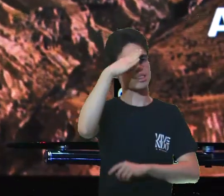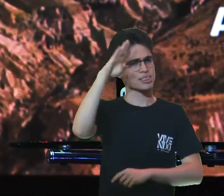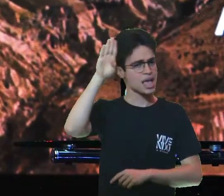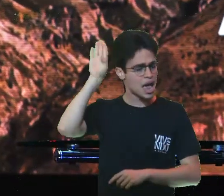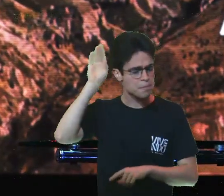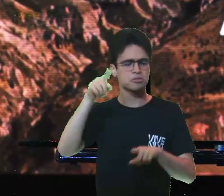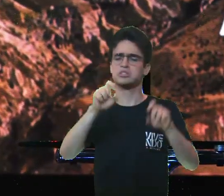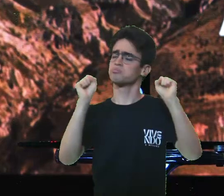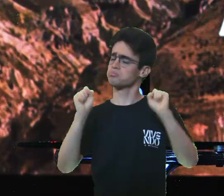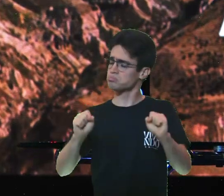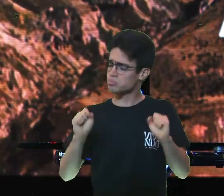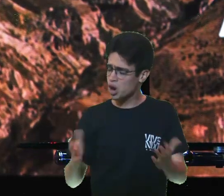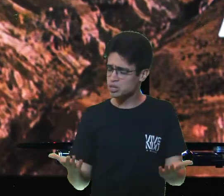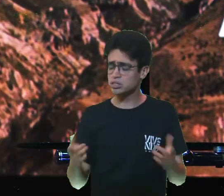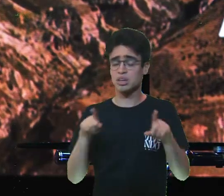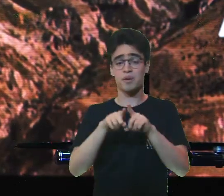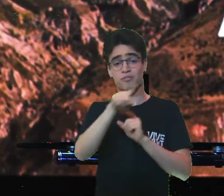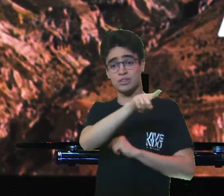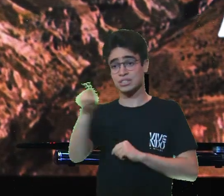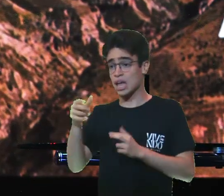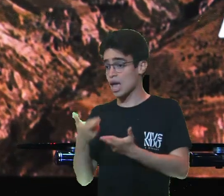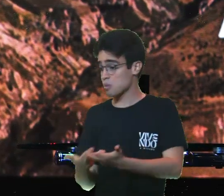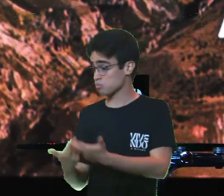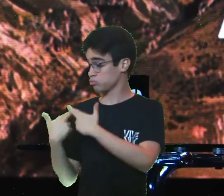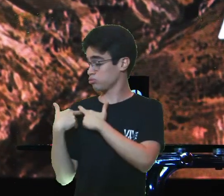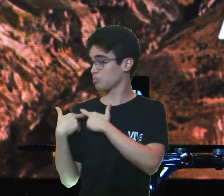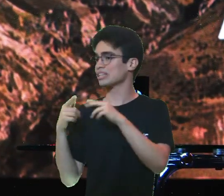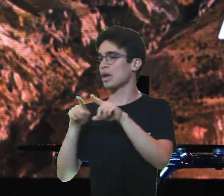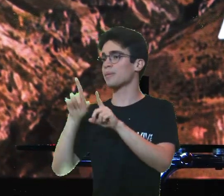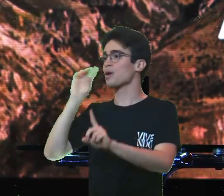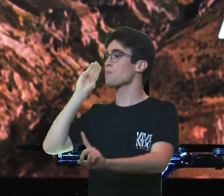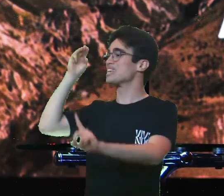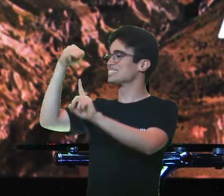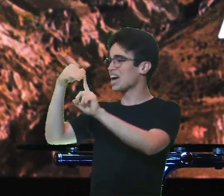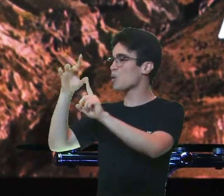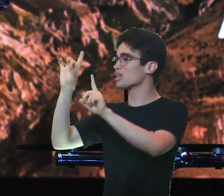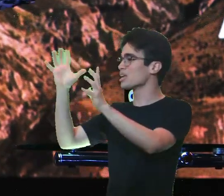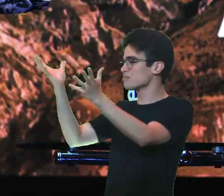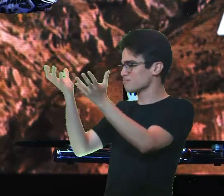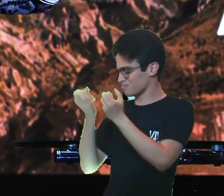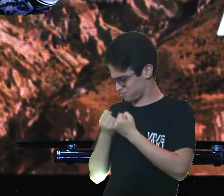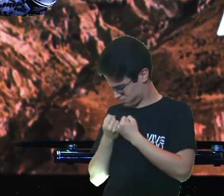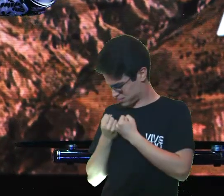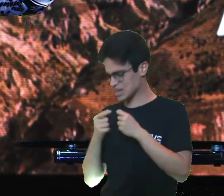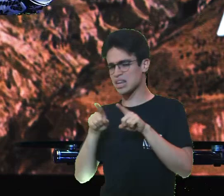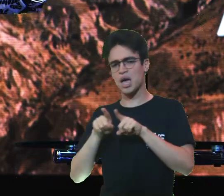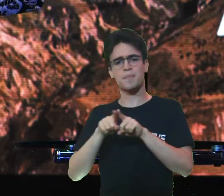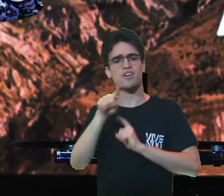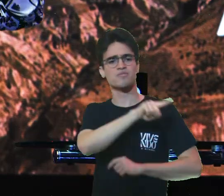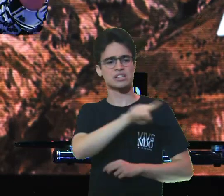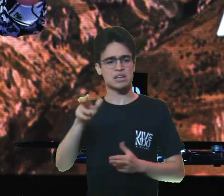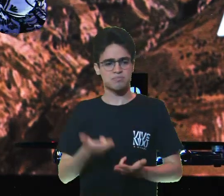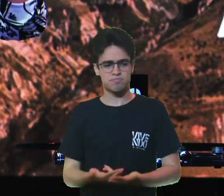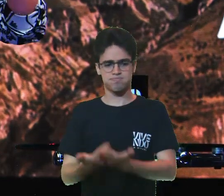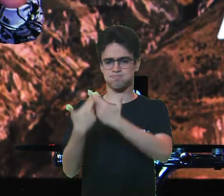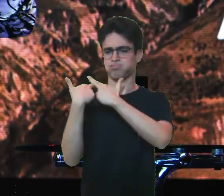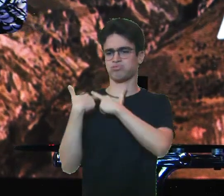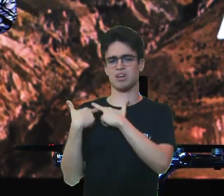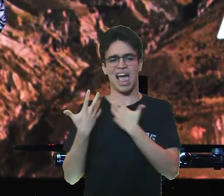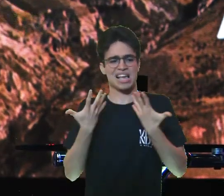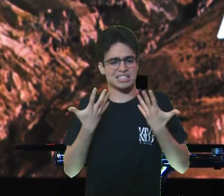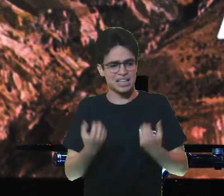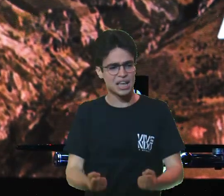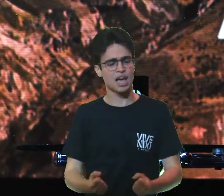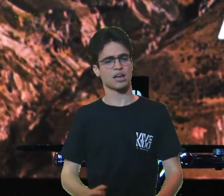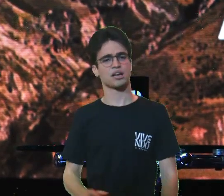e tomar sobre o seu ombro uma causa que vem de Deus e erguer os seus olhos, fazendo aquilo